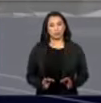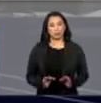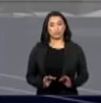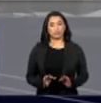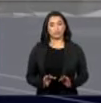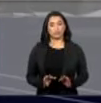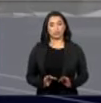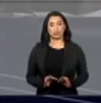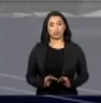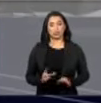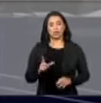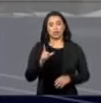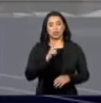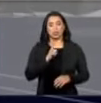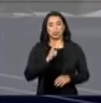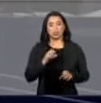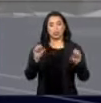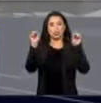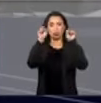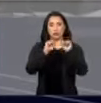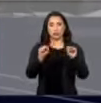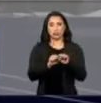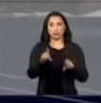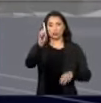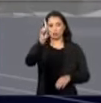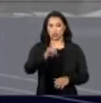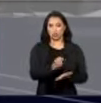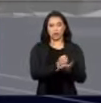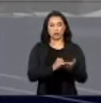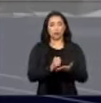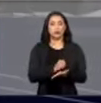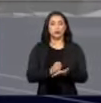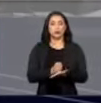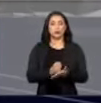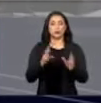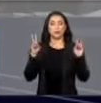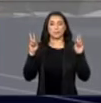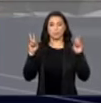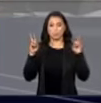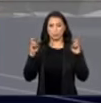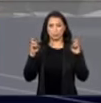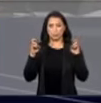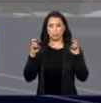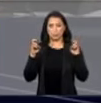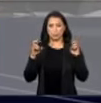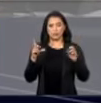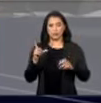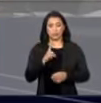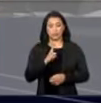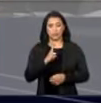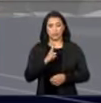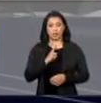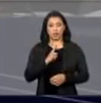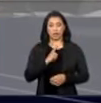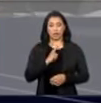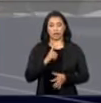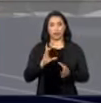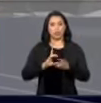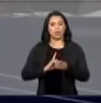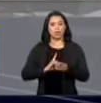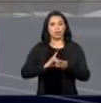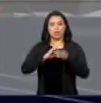se estava a promulgar o sistema de direitos fundamentais para, aspas, instituir um Estado democrático destinado